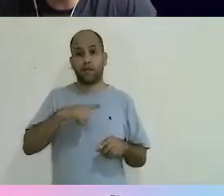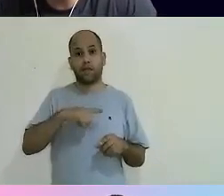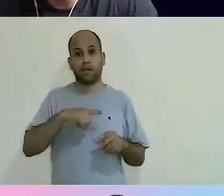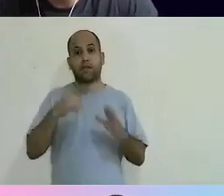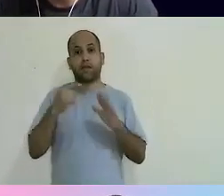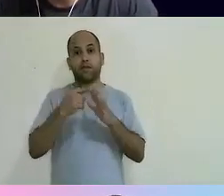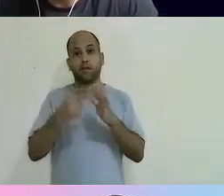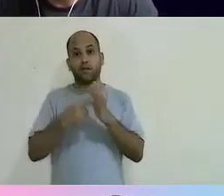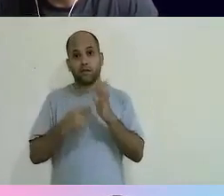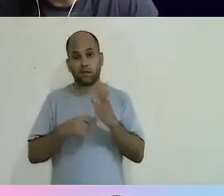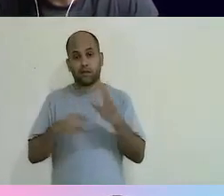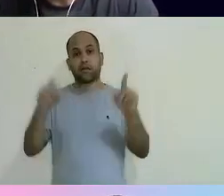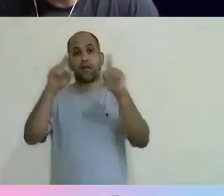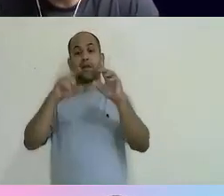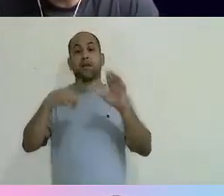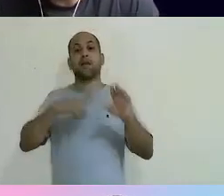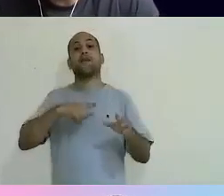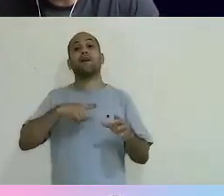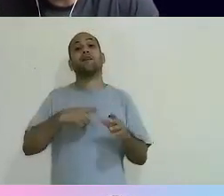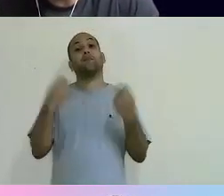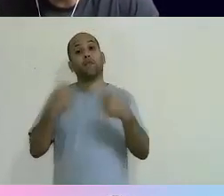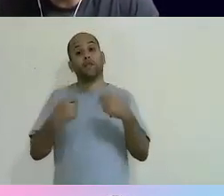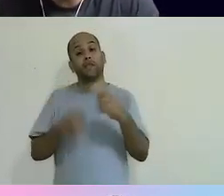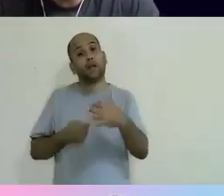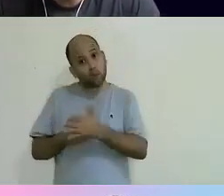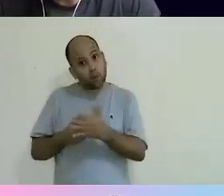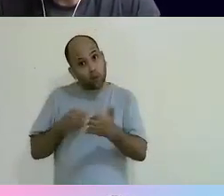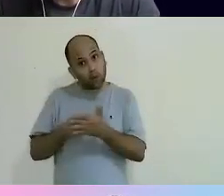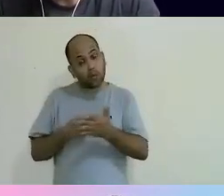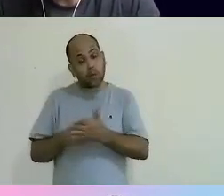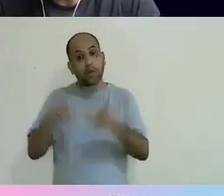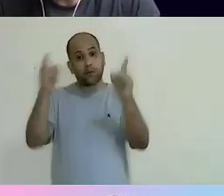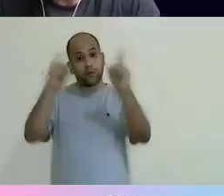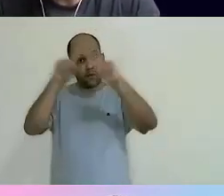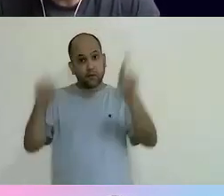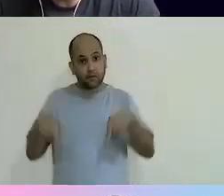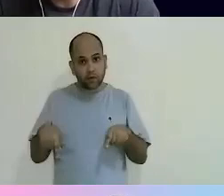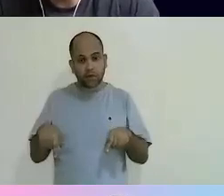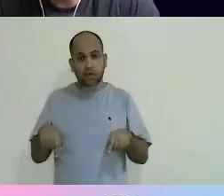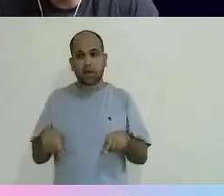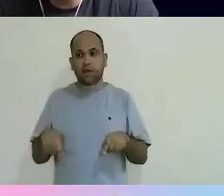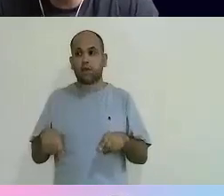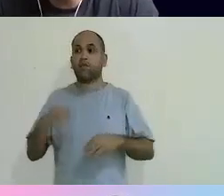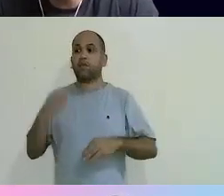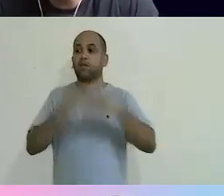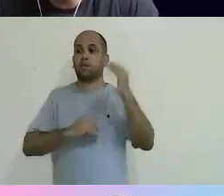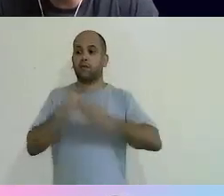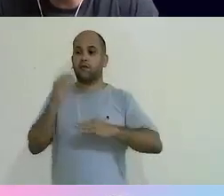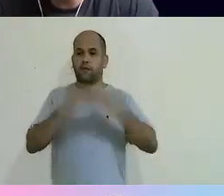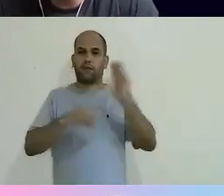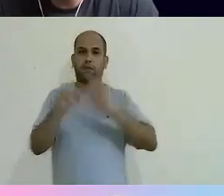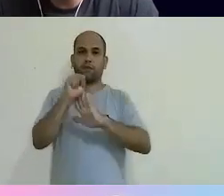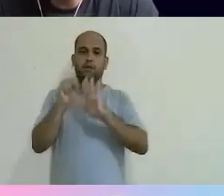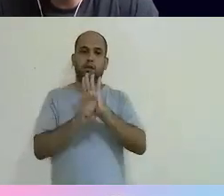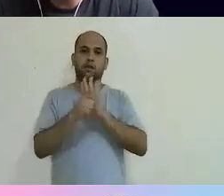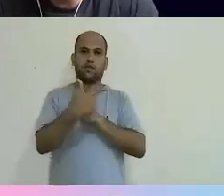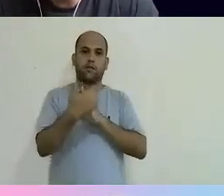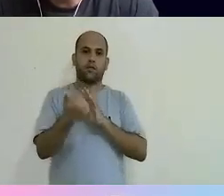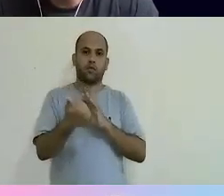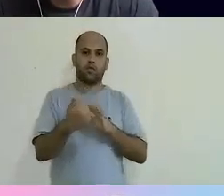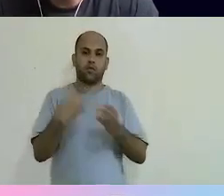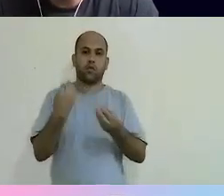funcionário, né? Do funcionário, do colaborador, do profissional do século 21, né? Então, como que